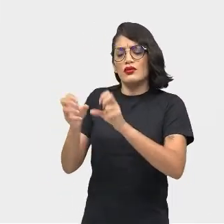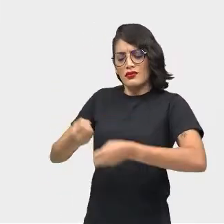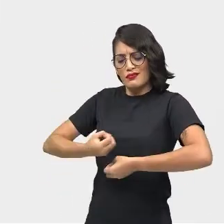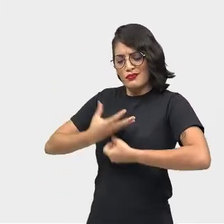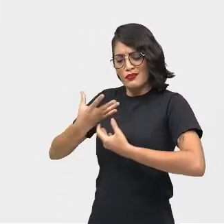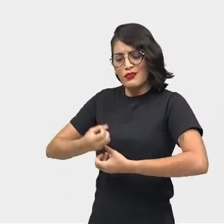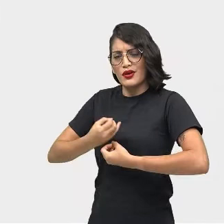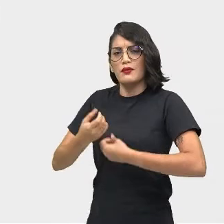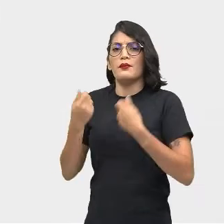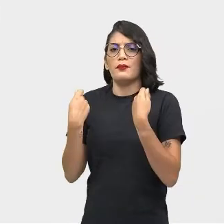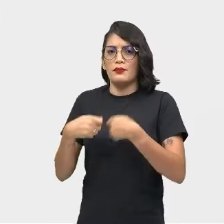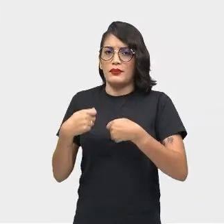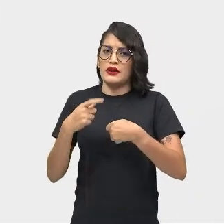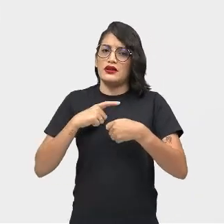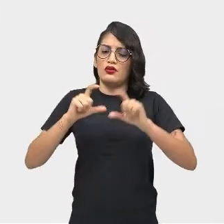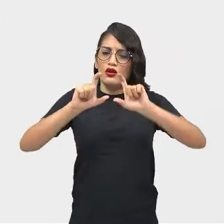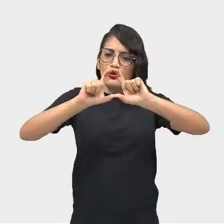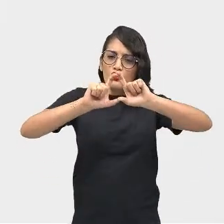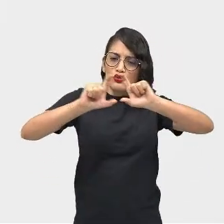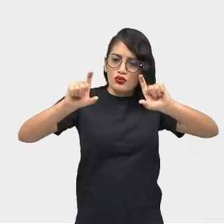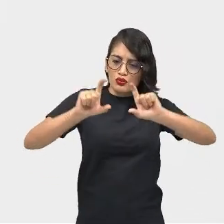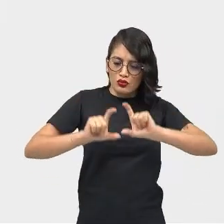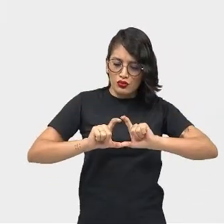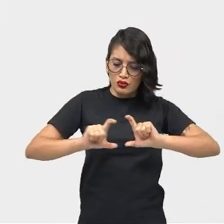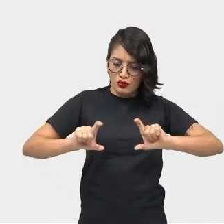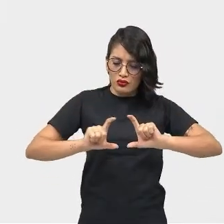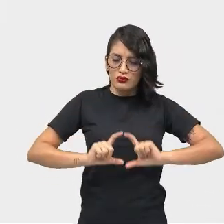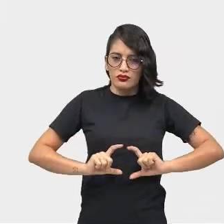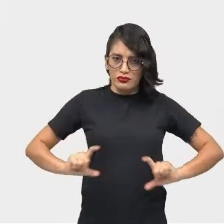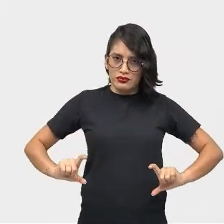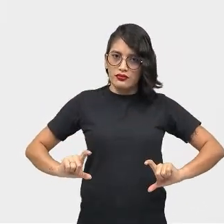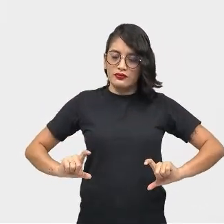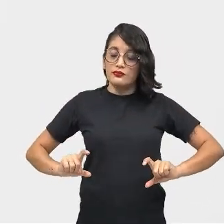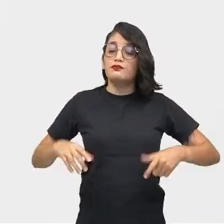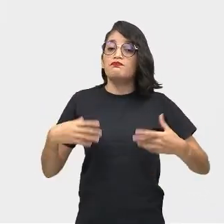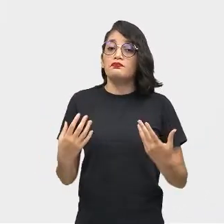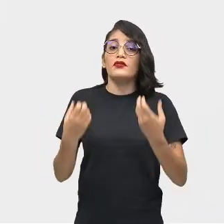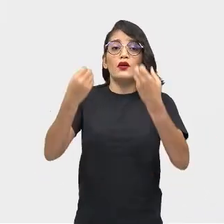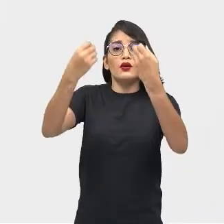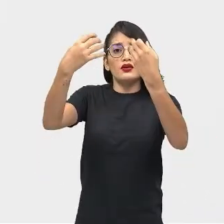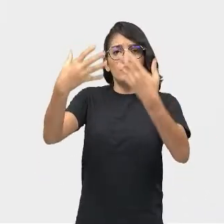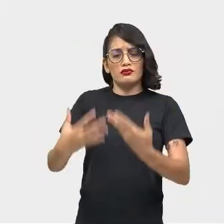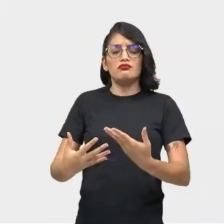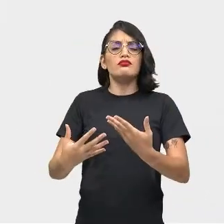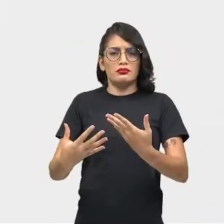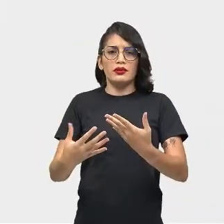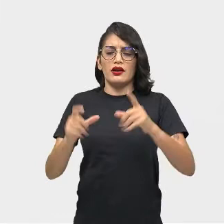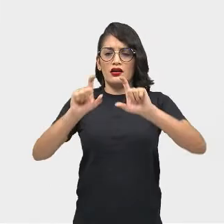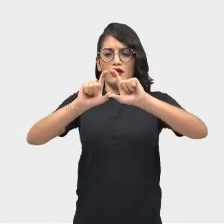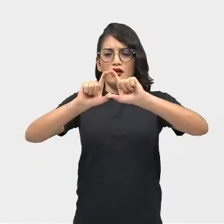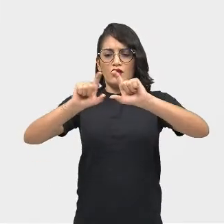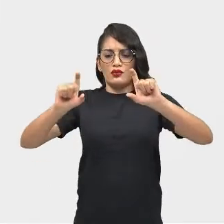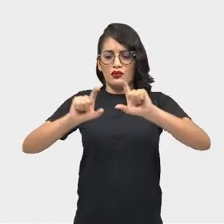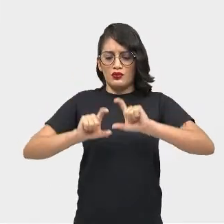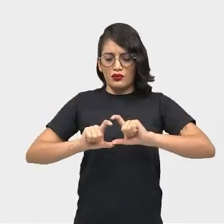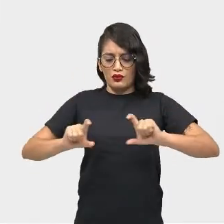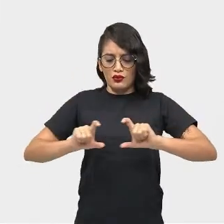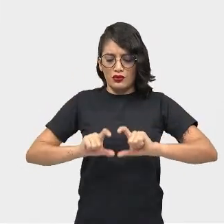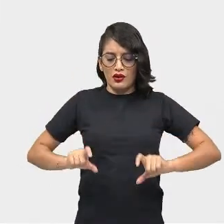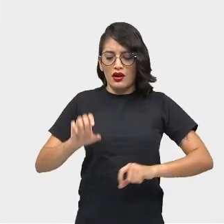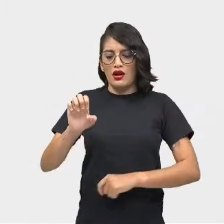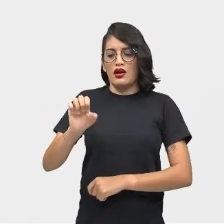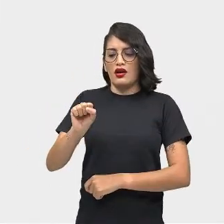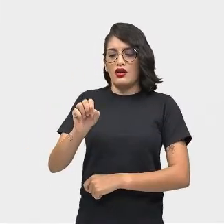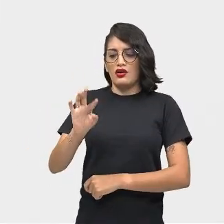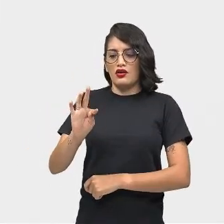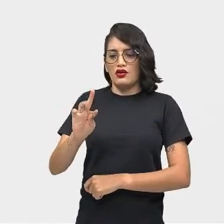falar ali de estrofes, tá bom? Estrofes, e quando nós falarmos em estrofes, olha que interessante, as estrofes,